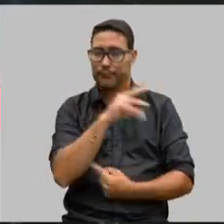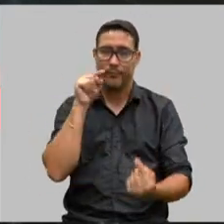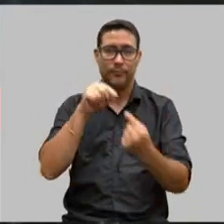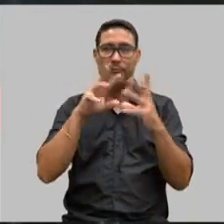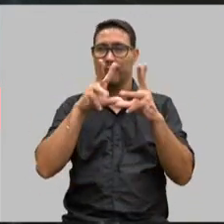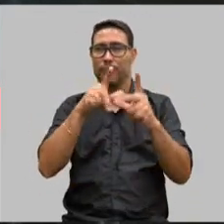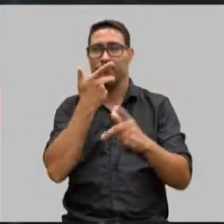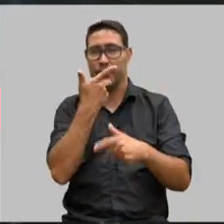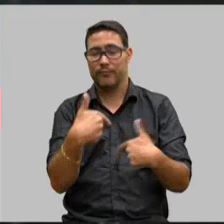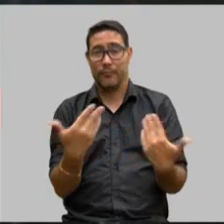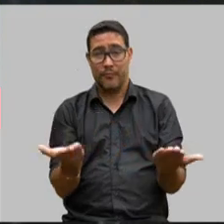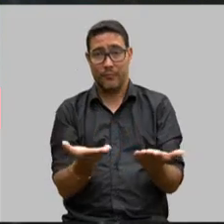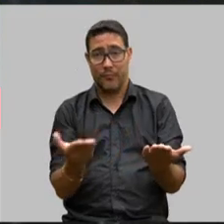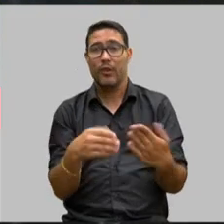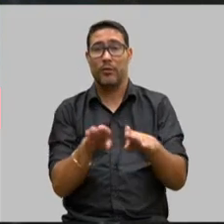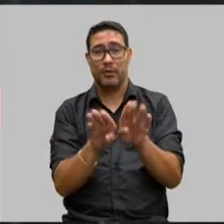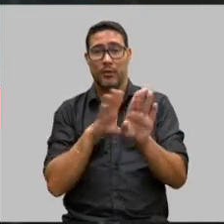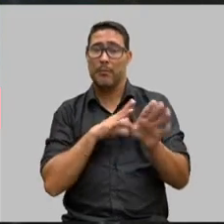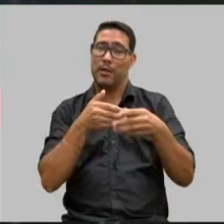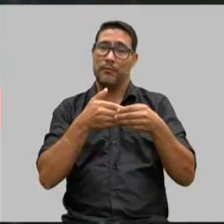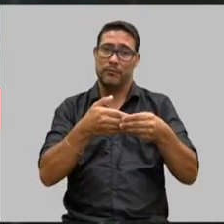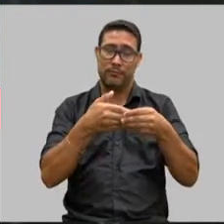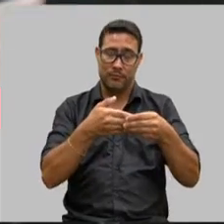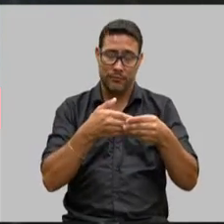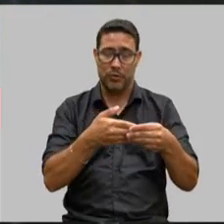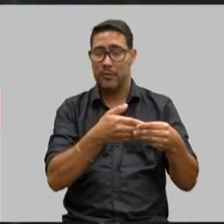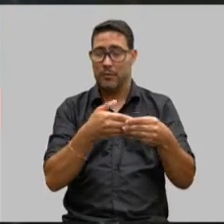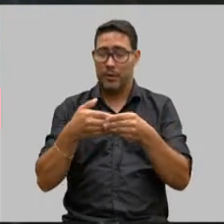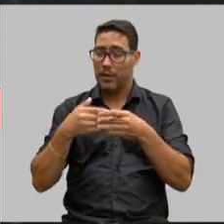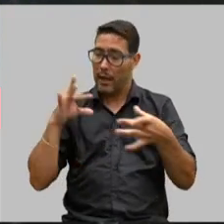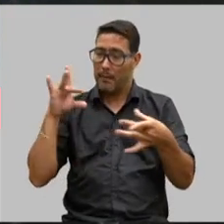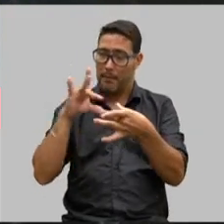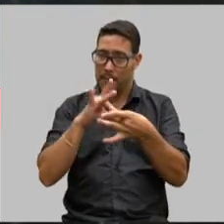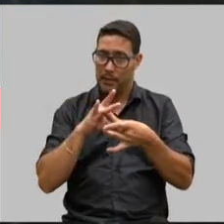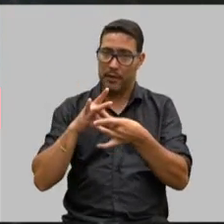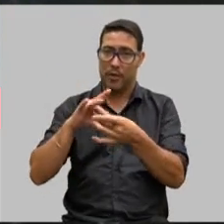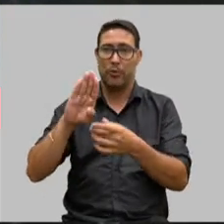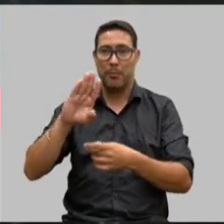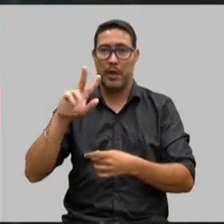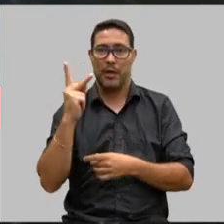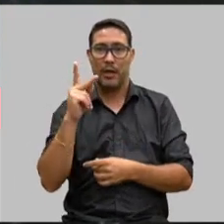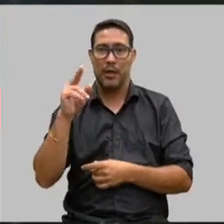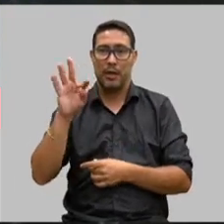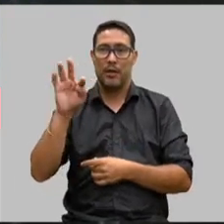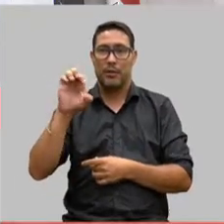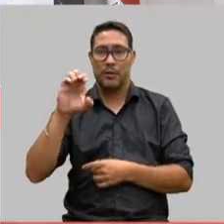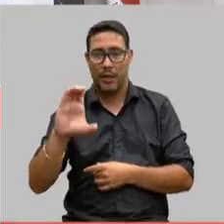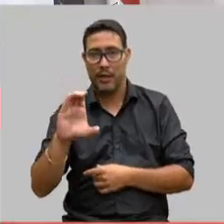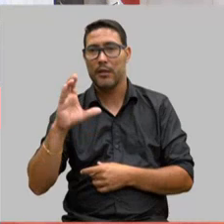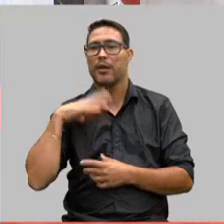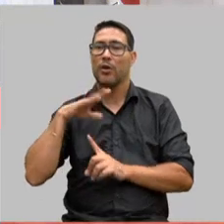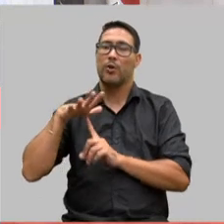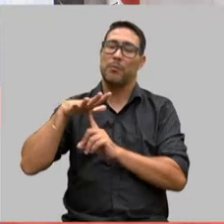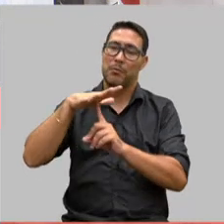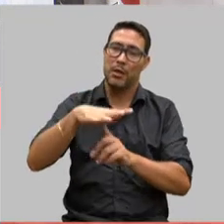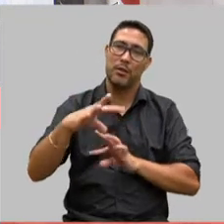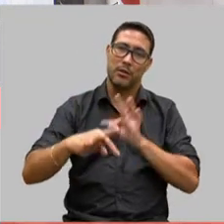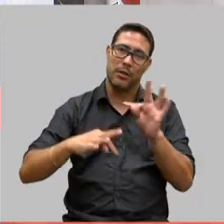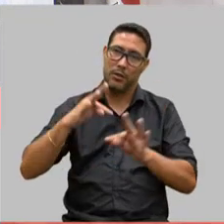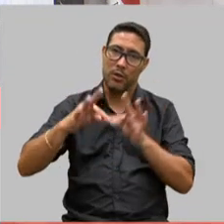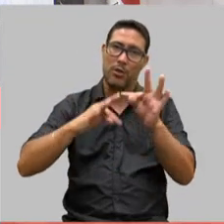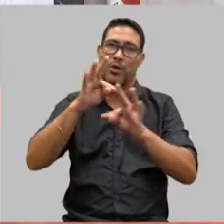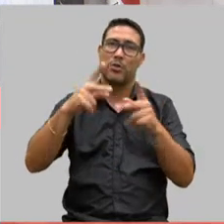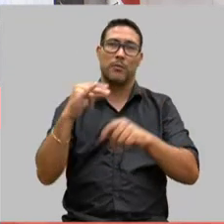E aproveito para cumprimentar a parceria da Assembleia Legislativa com o BHTEC, os parques tecnológicos são pautas importantíssimas para a